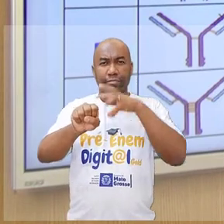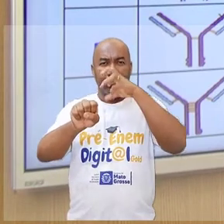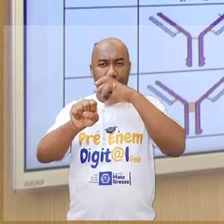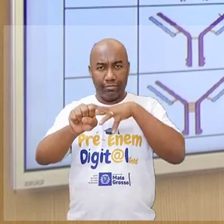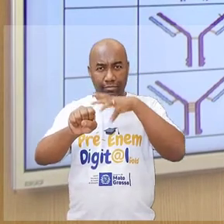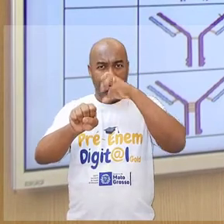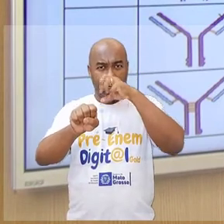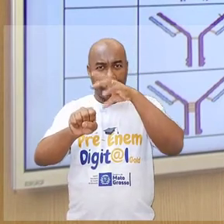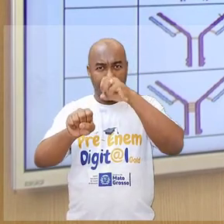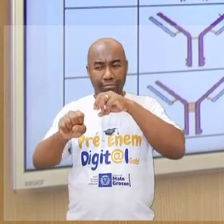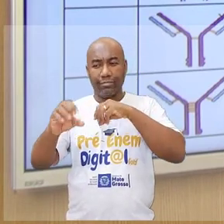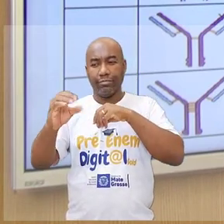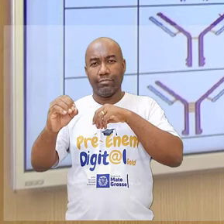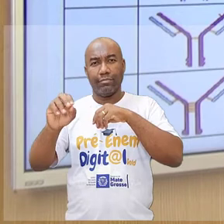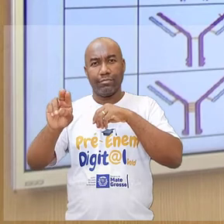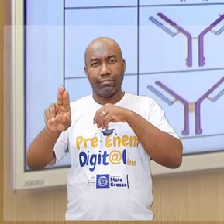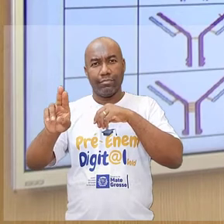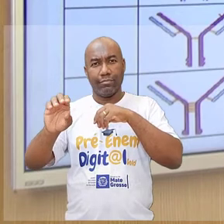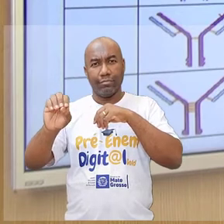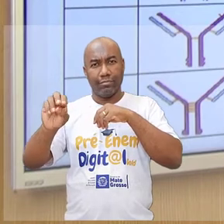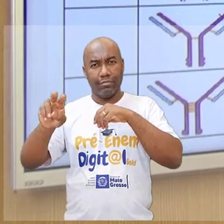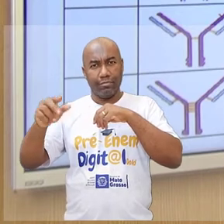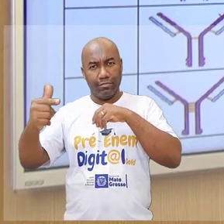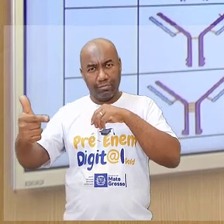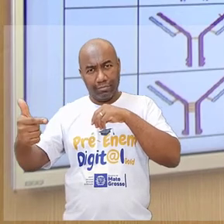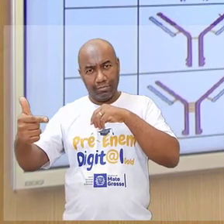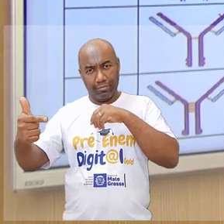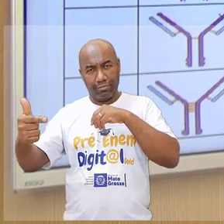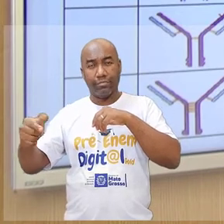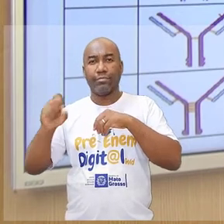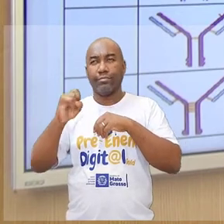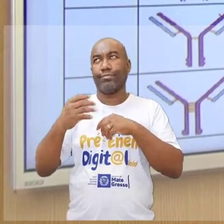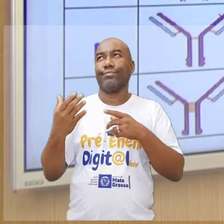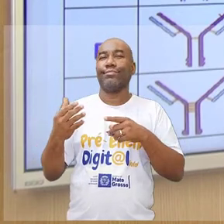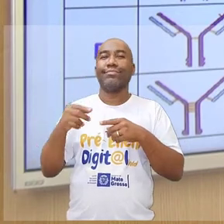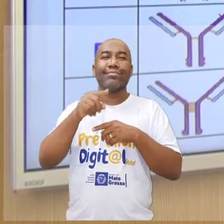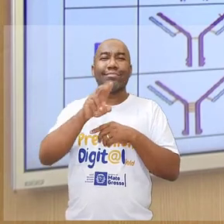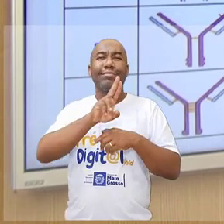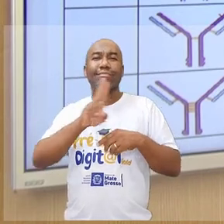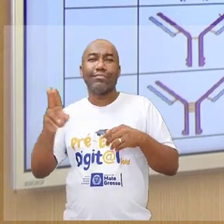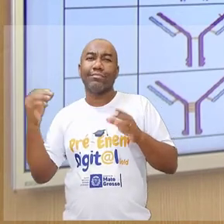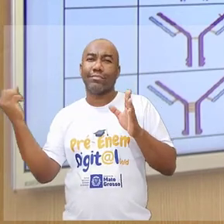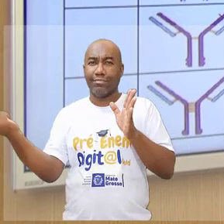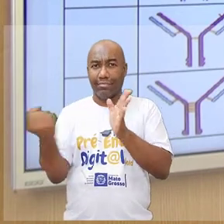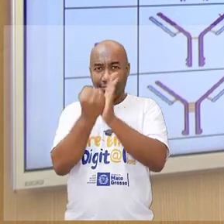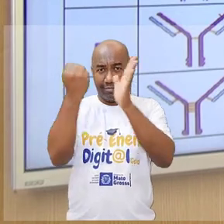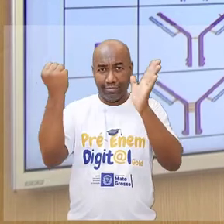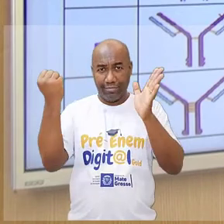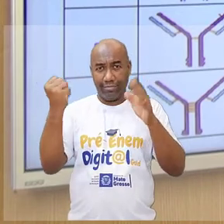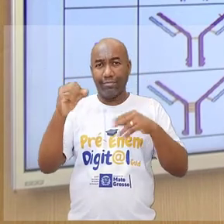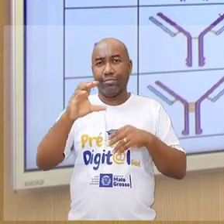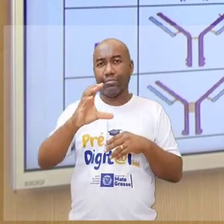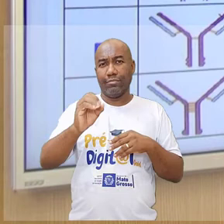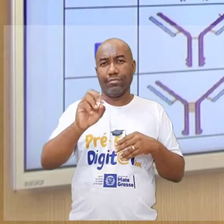tipo descoberto. Esse é o nome do vírus. Quando você quiser falar da doença, é que você fala